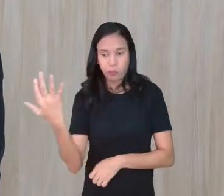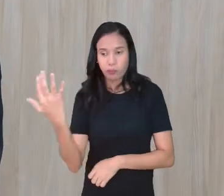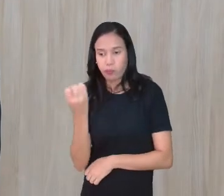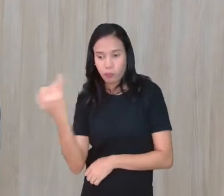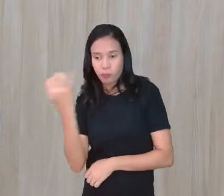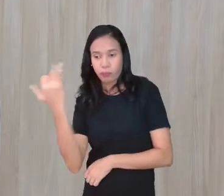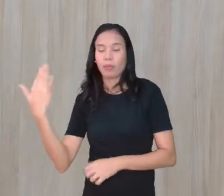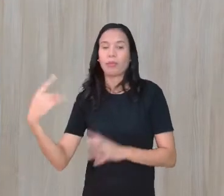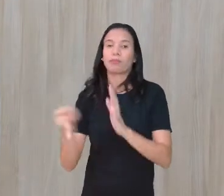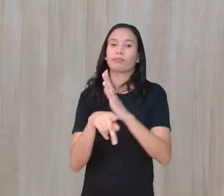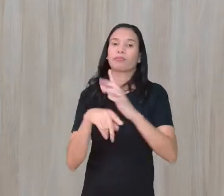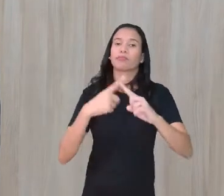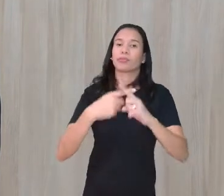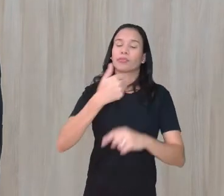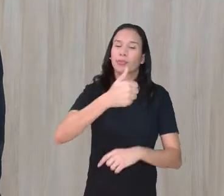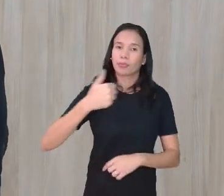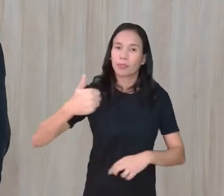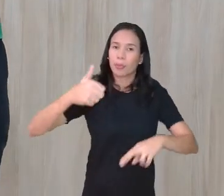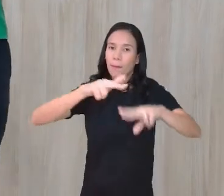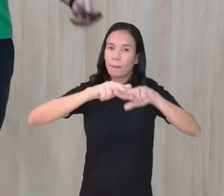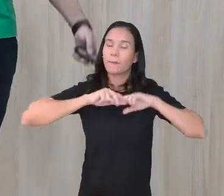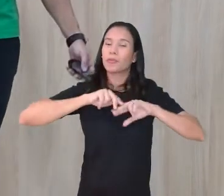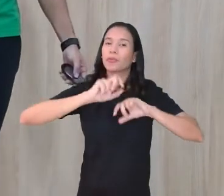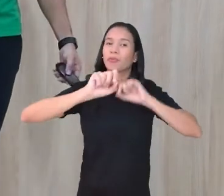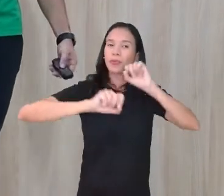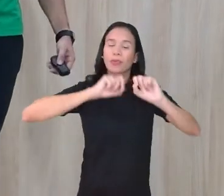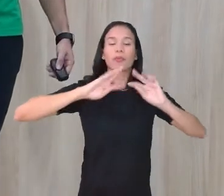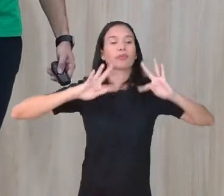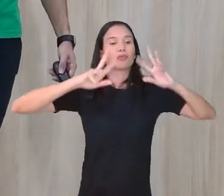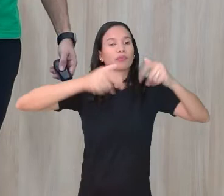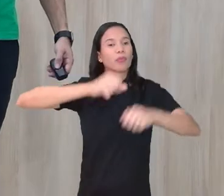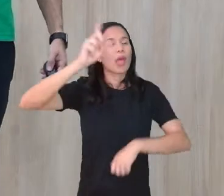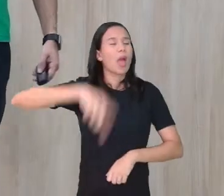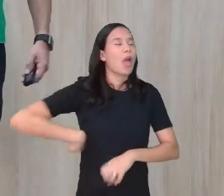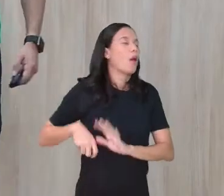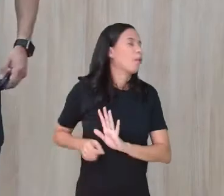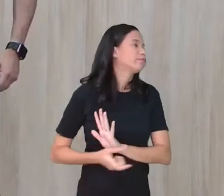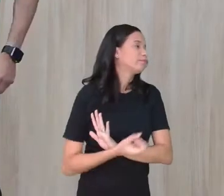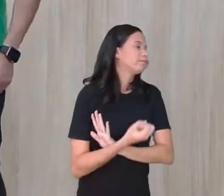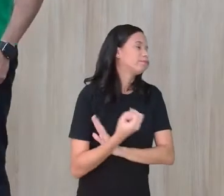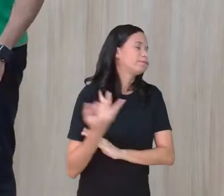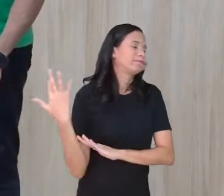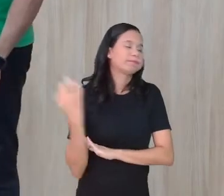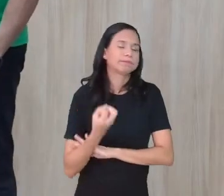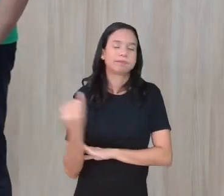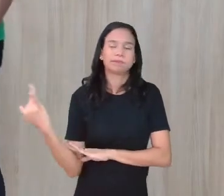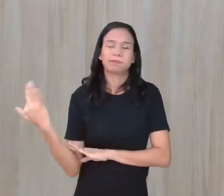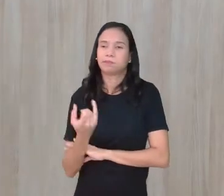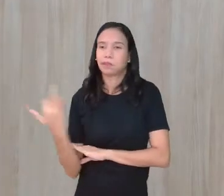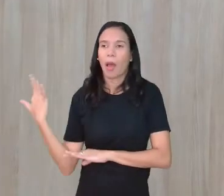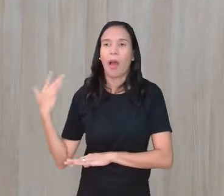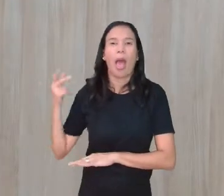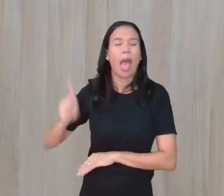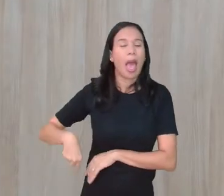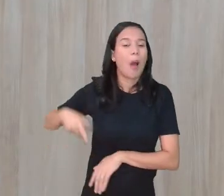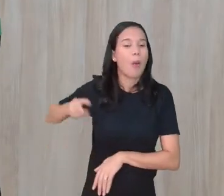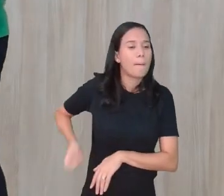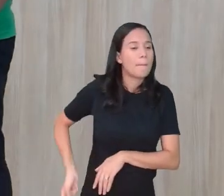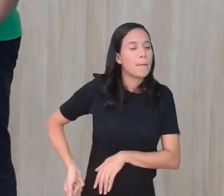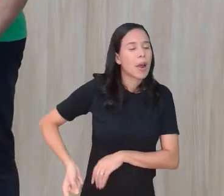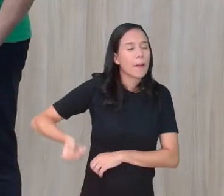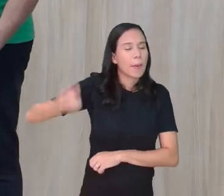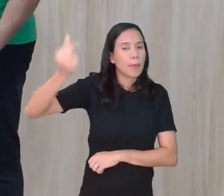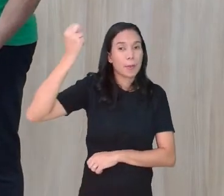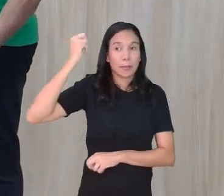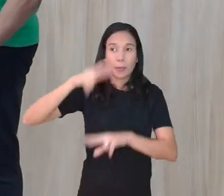11. Então, os múltiplos aí, eles são números infinitos, tá? Você pode continuar escrevendo